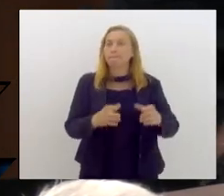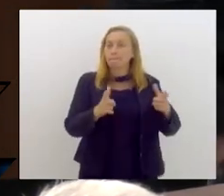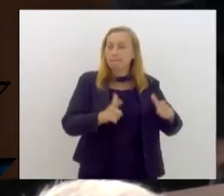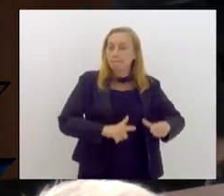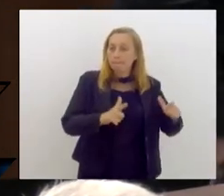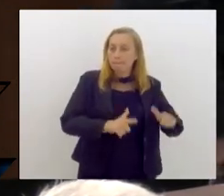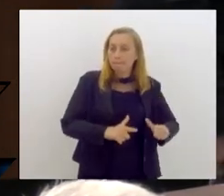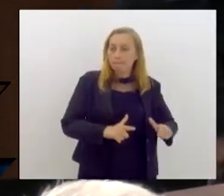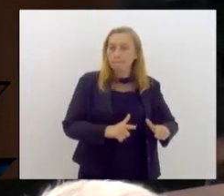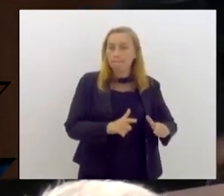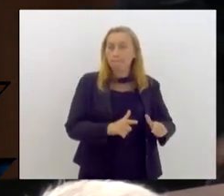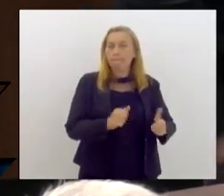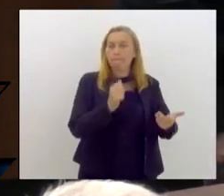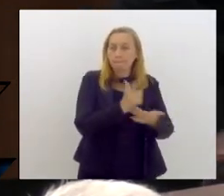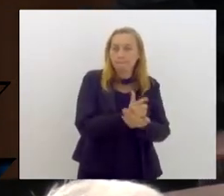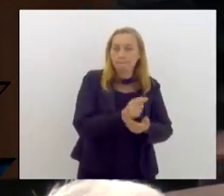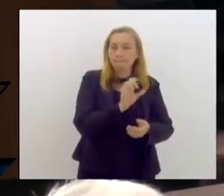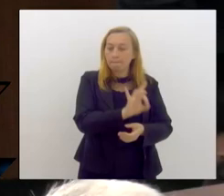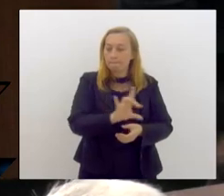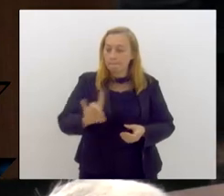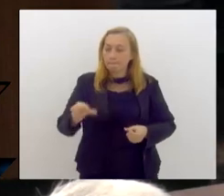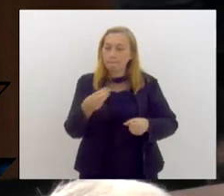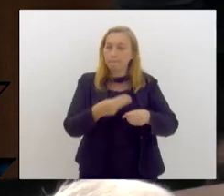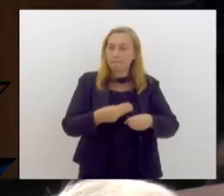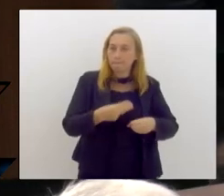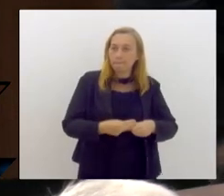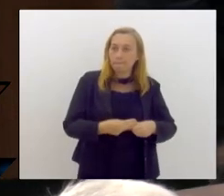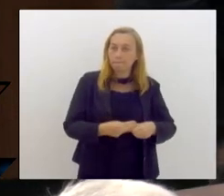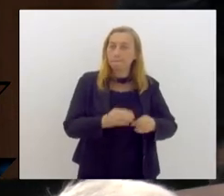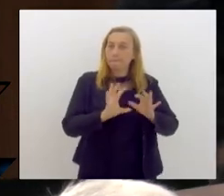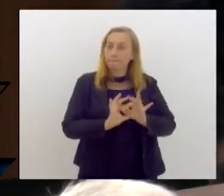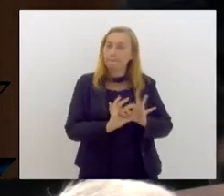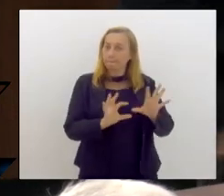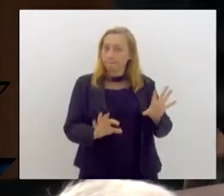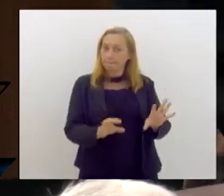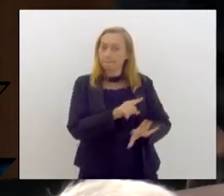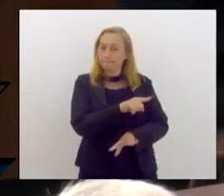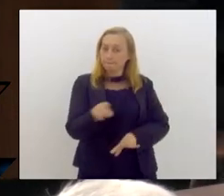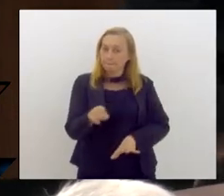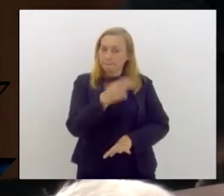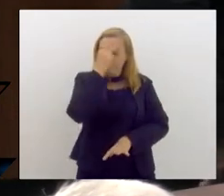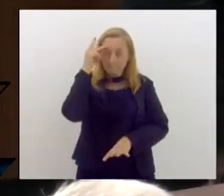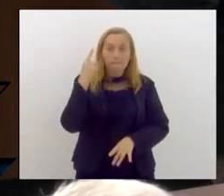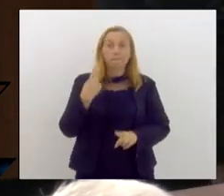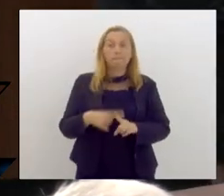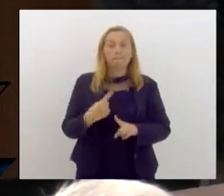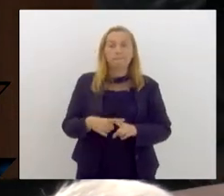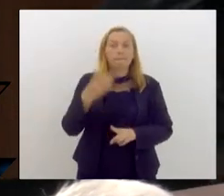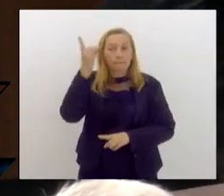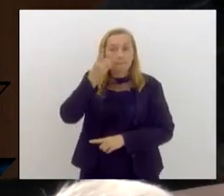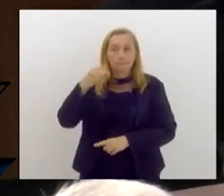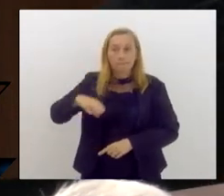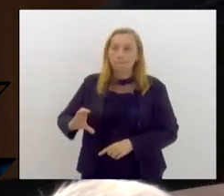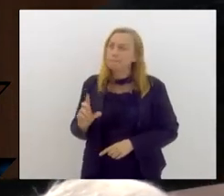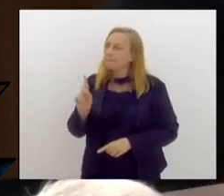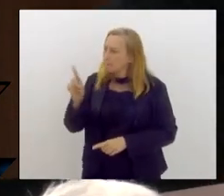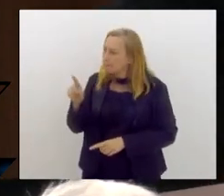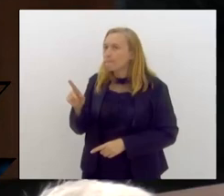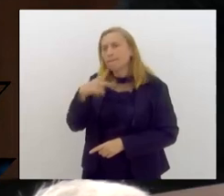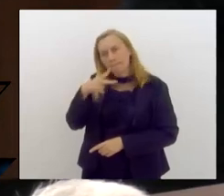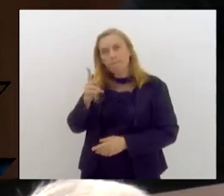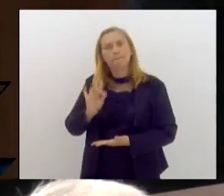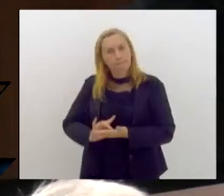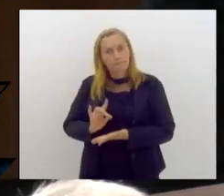compra existente em cada município, para poder dar legalidade a essas pessoas. Porque o que o deputado Mink está falando é verdade.